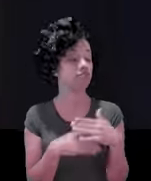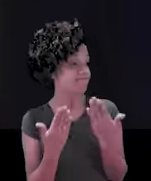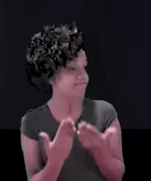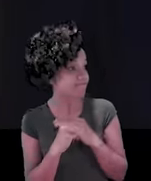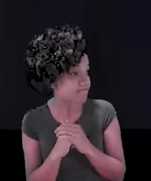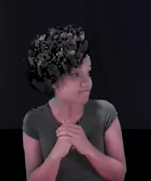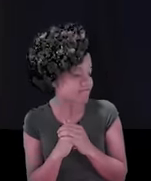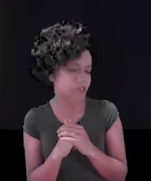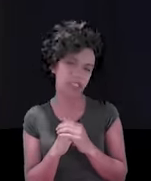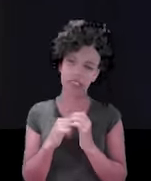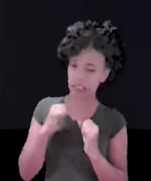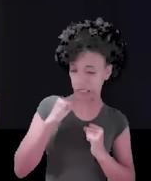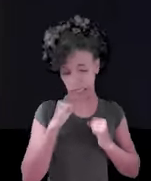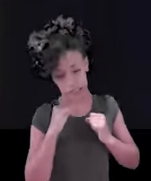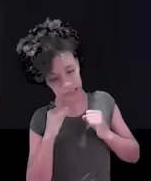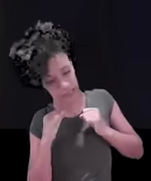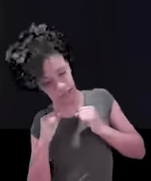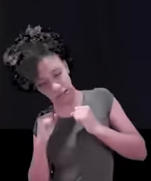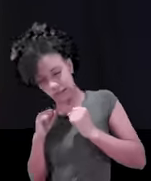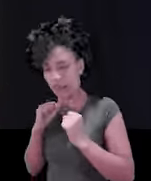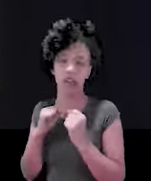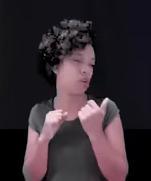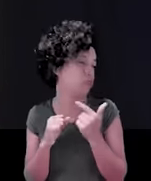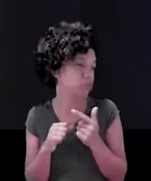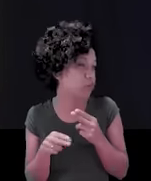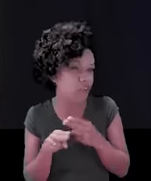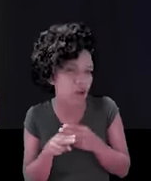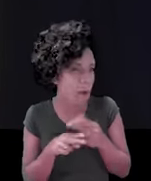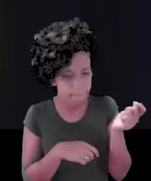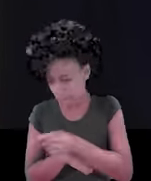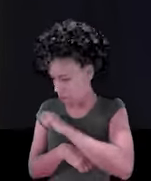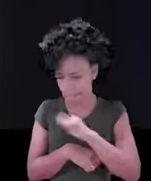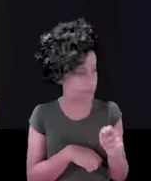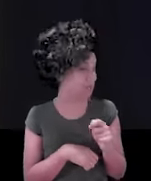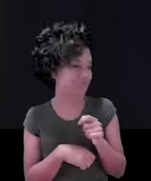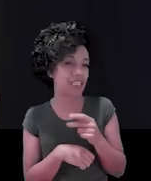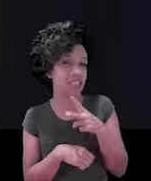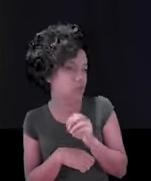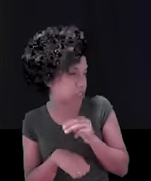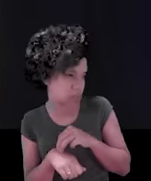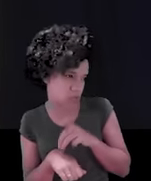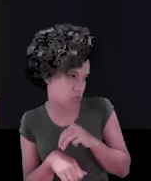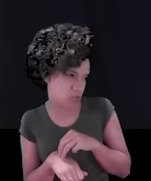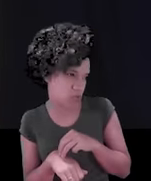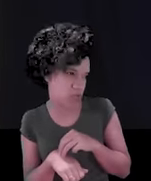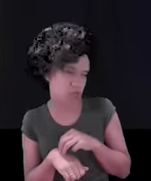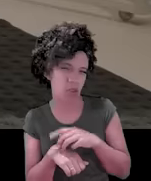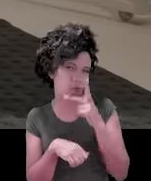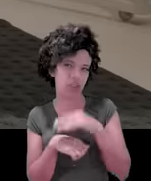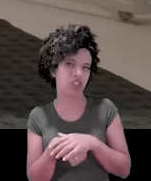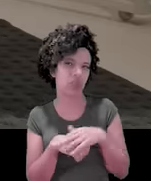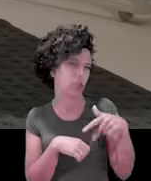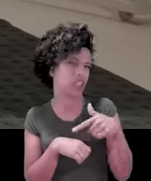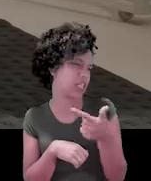aí naquela coisa tentando sair eu não tinha um facão para cortar eu não tenho ali por uns 50 minutos Eu acho que o caminhão 100